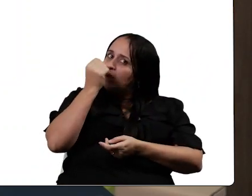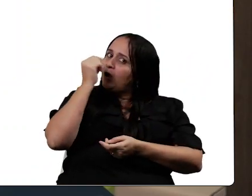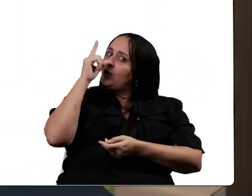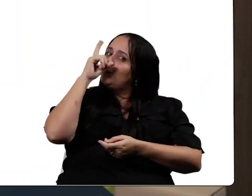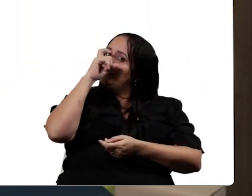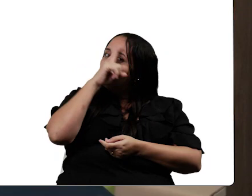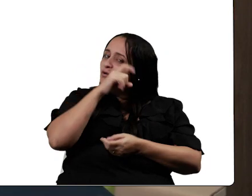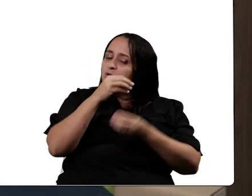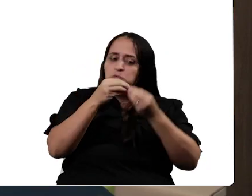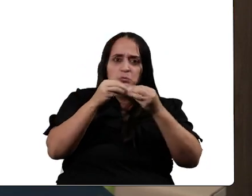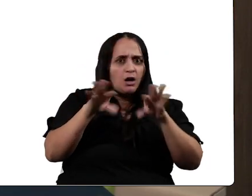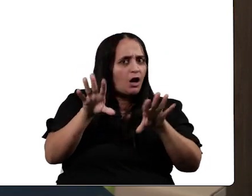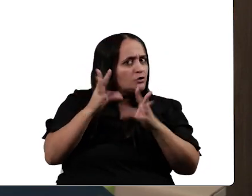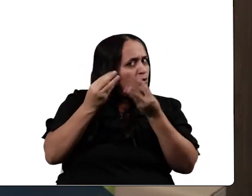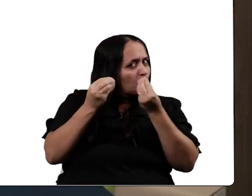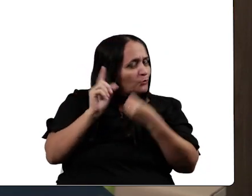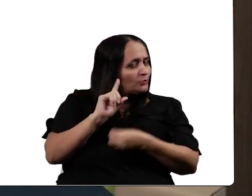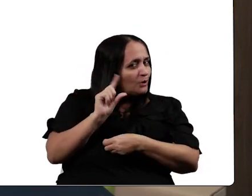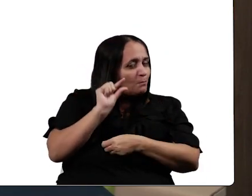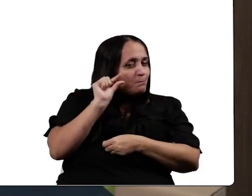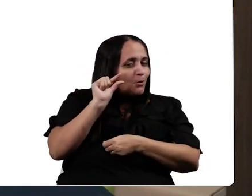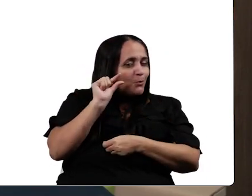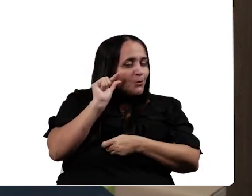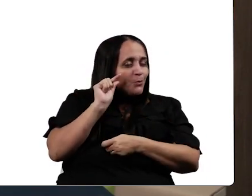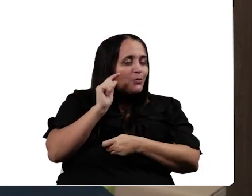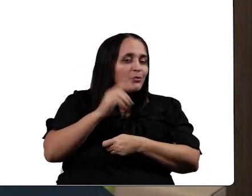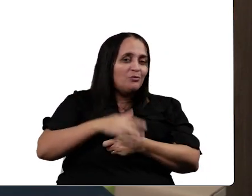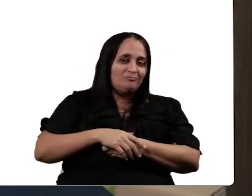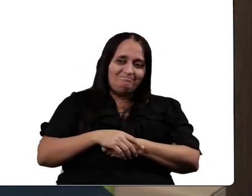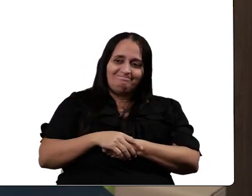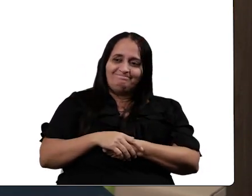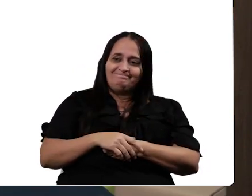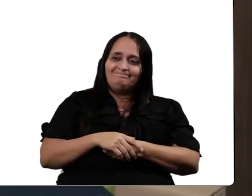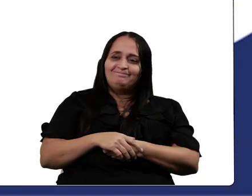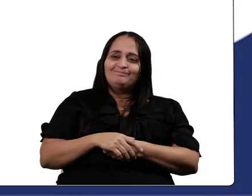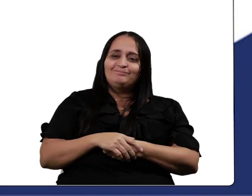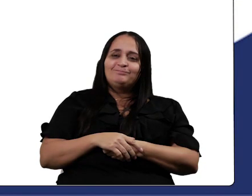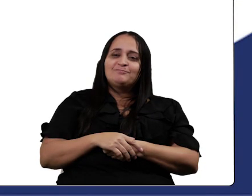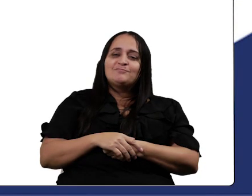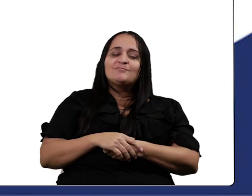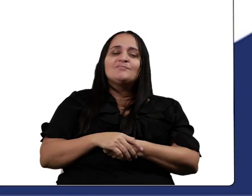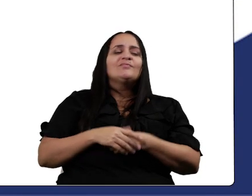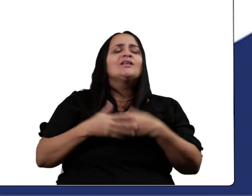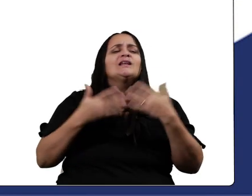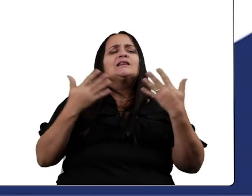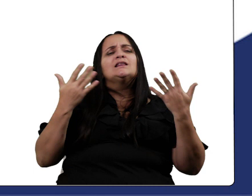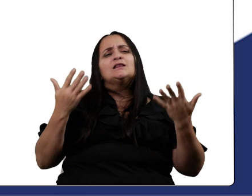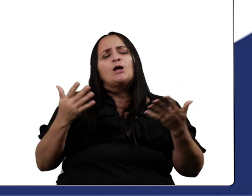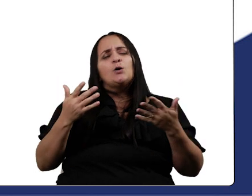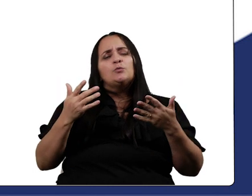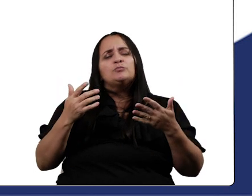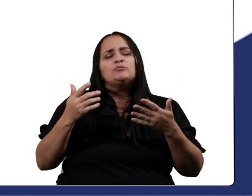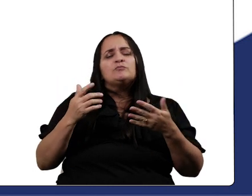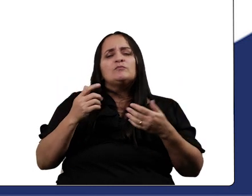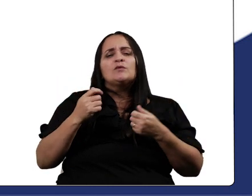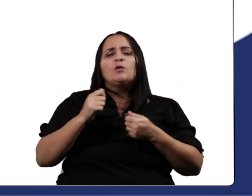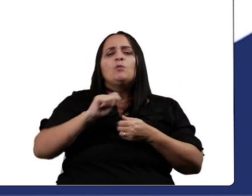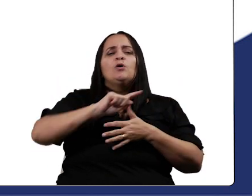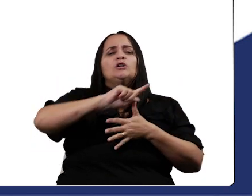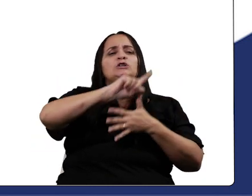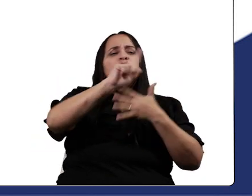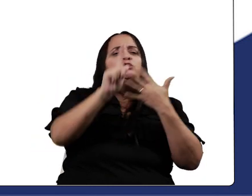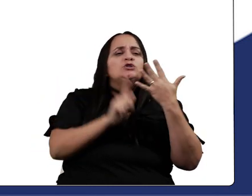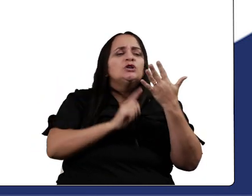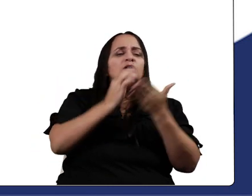difícil. E aí? Vamos entender então esse gênero textual que é o roteiro,